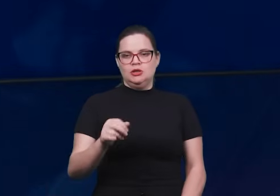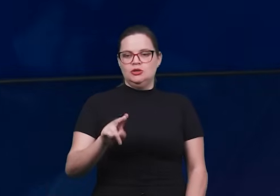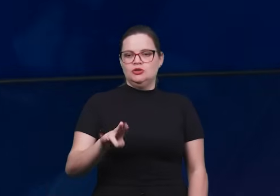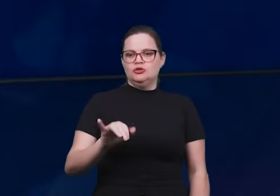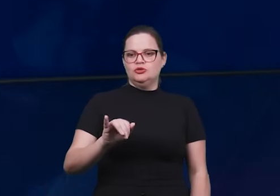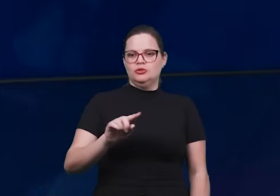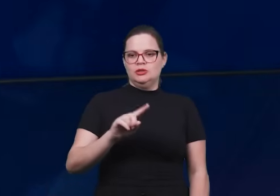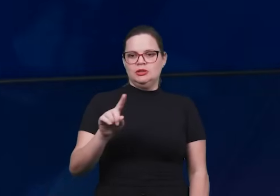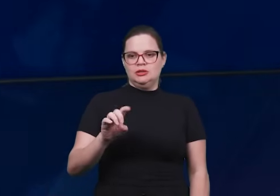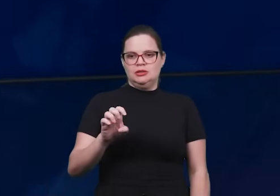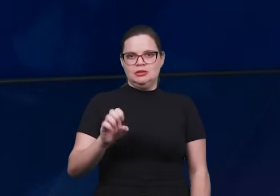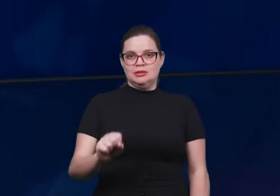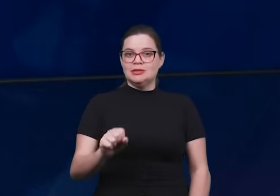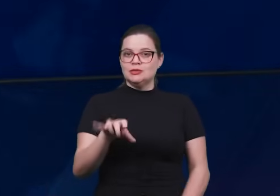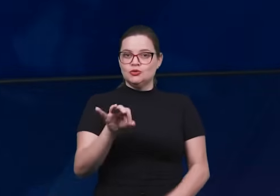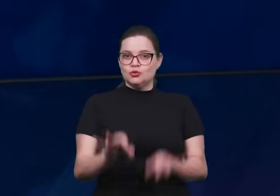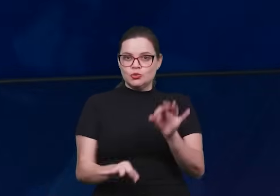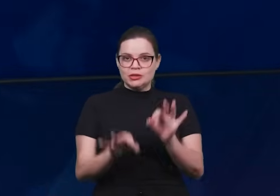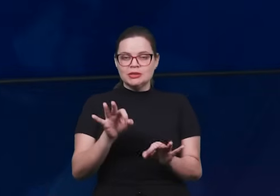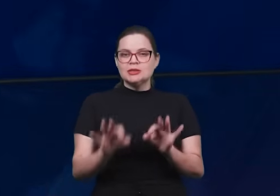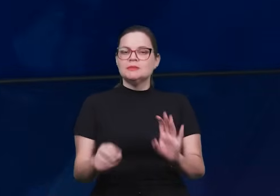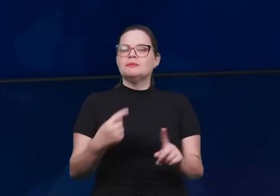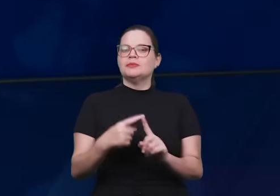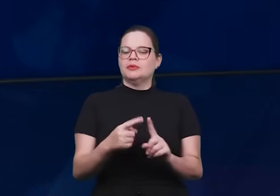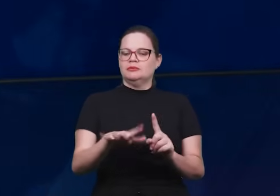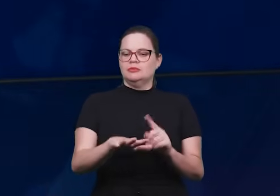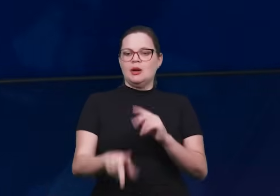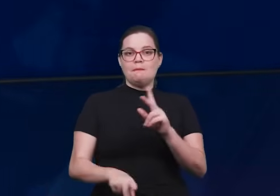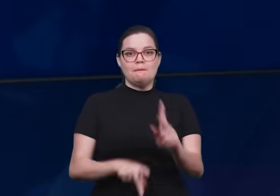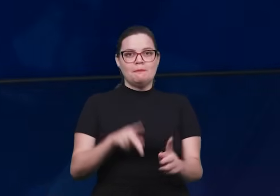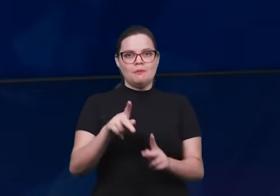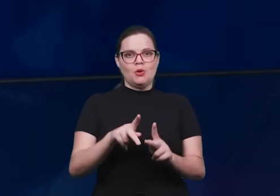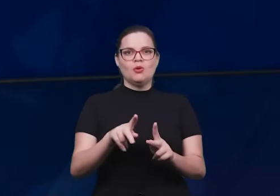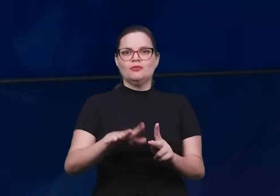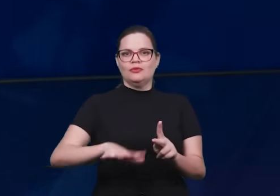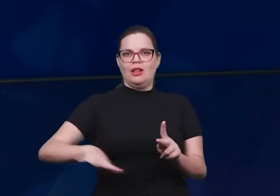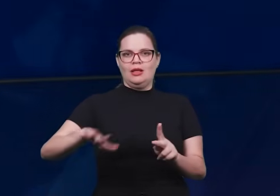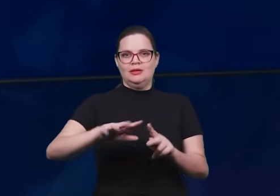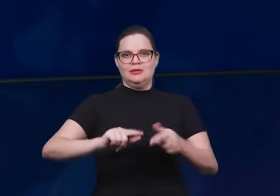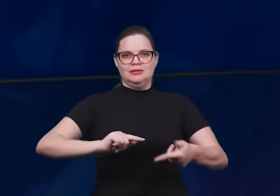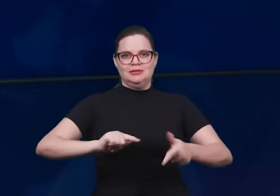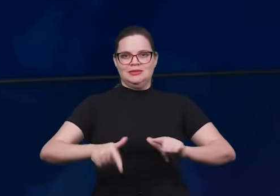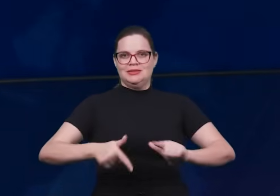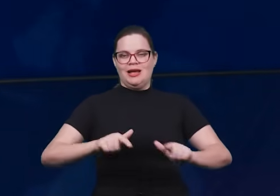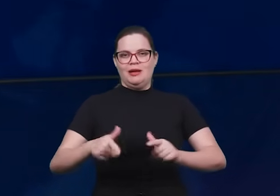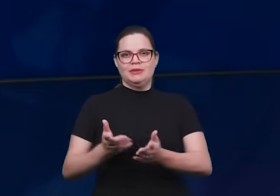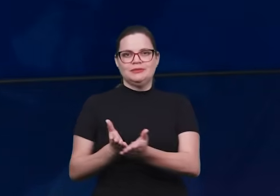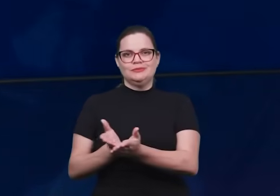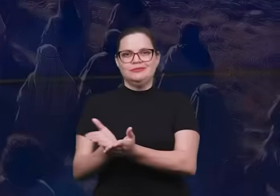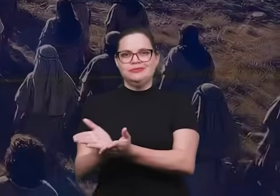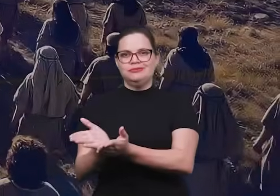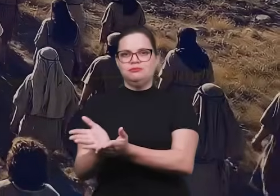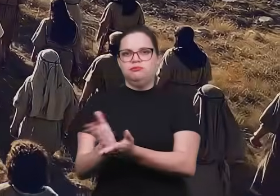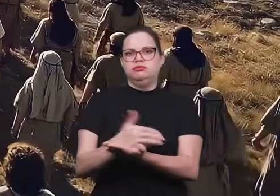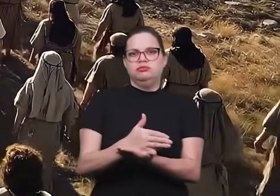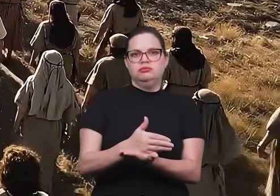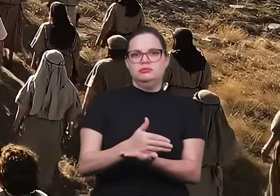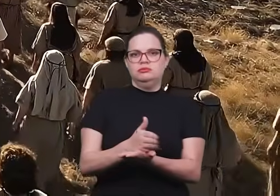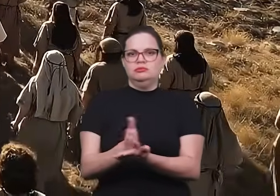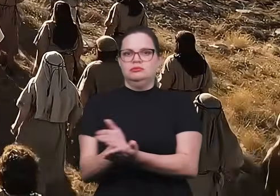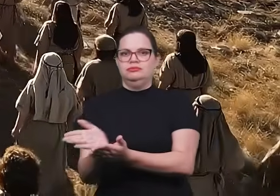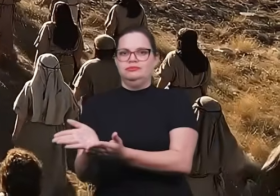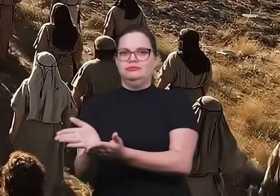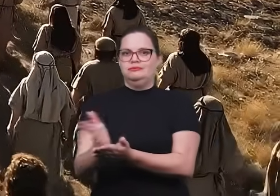que relata um tempo em que o povo de Deus viveu ali uma vida de inconstância